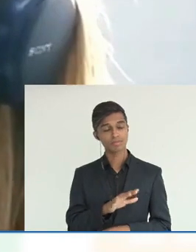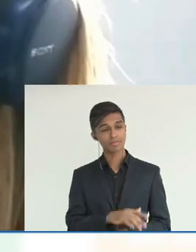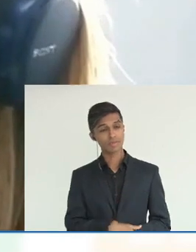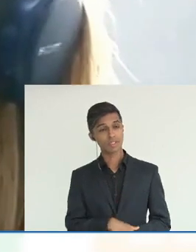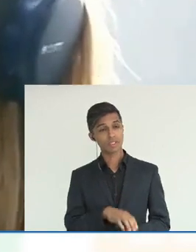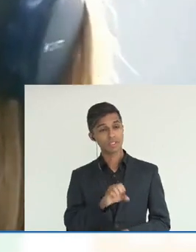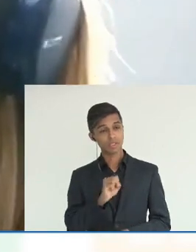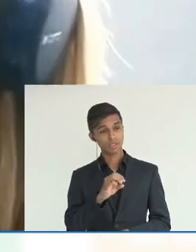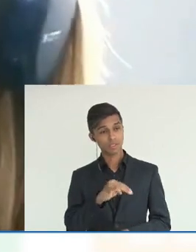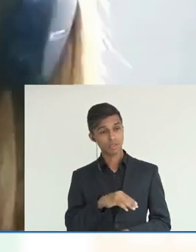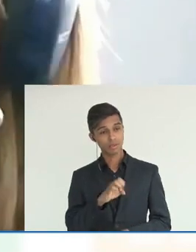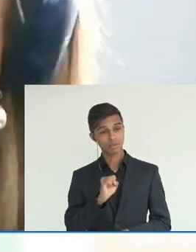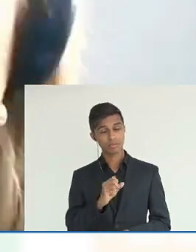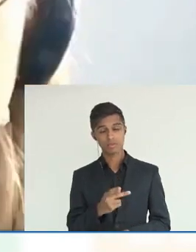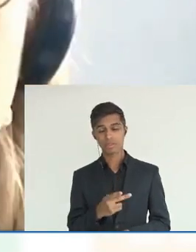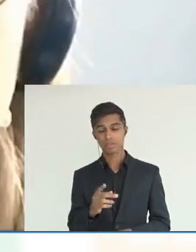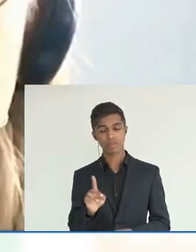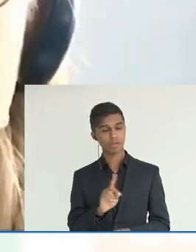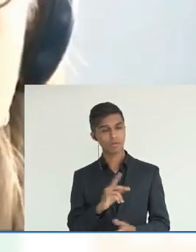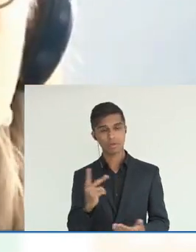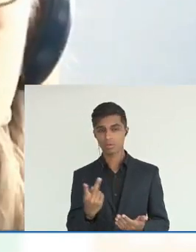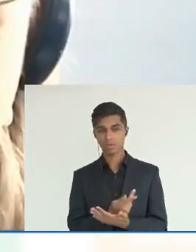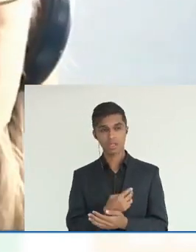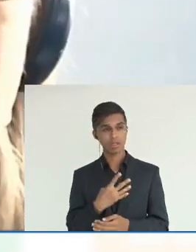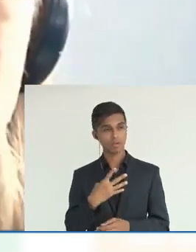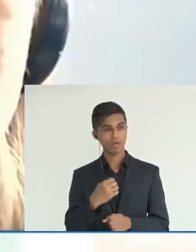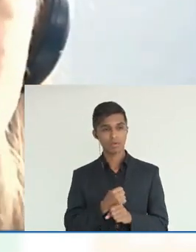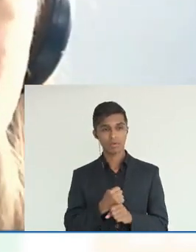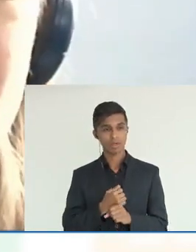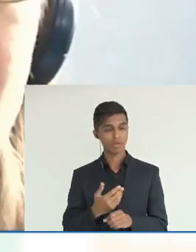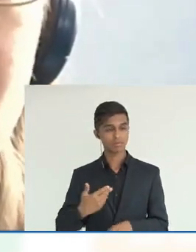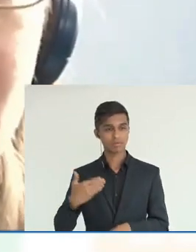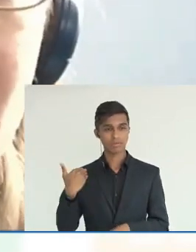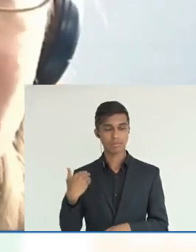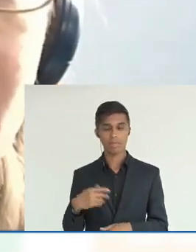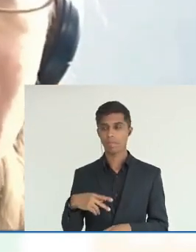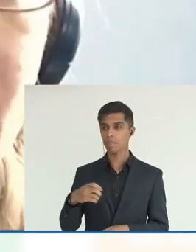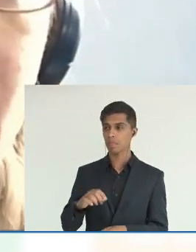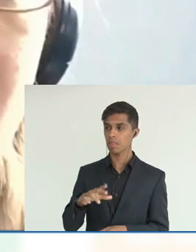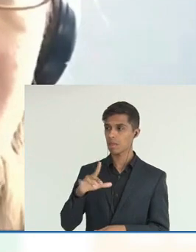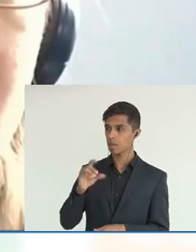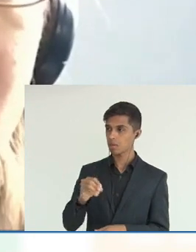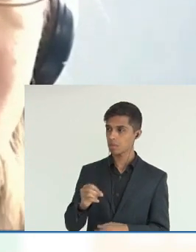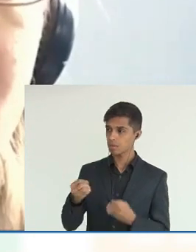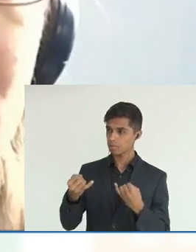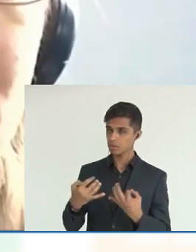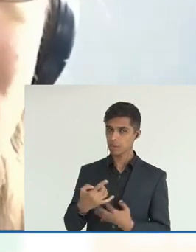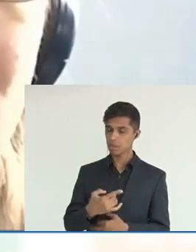estão sendo realizados há pelo menos 4 anos. Paulo, explica um pouquinho para ele